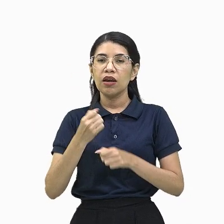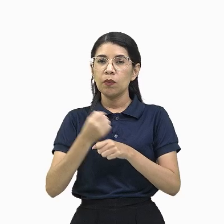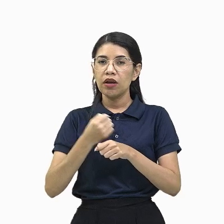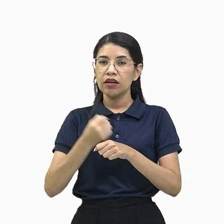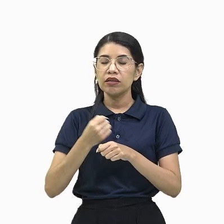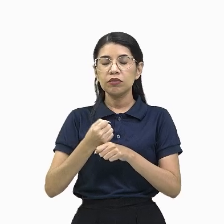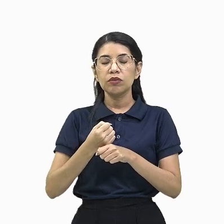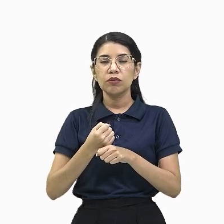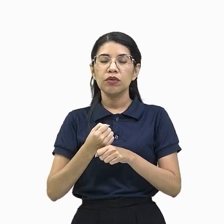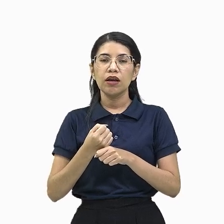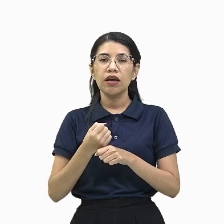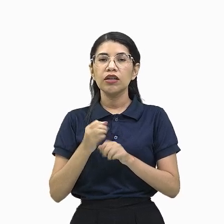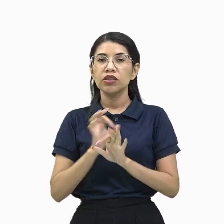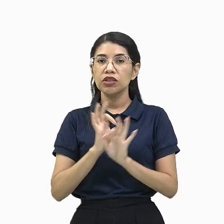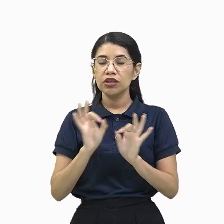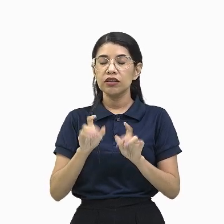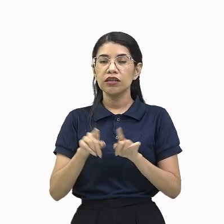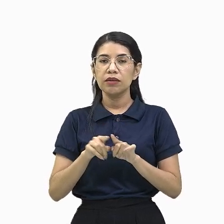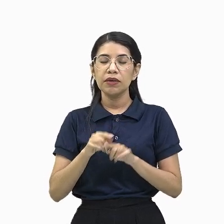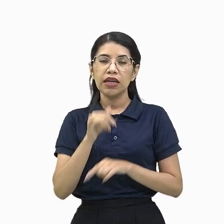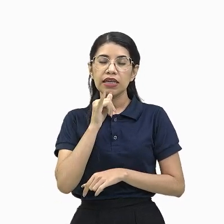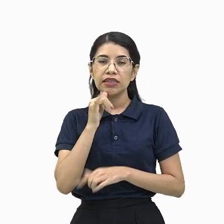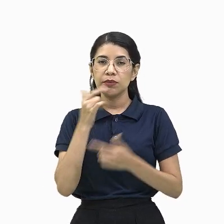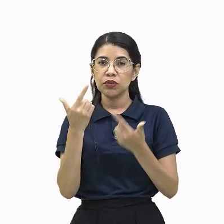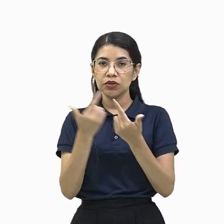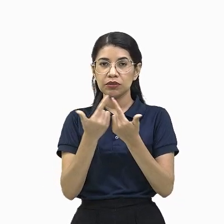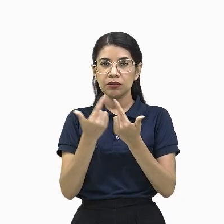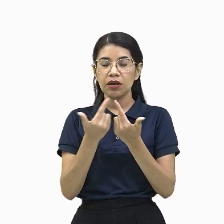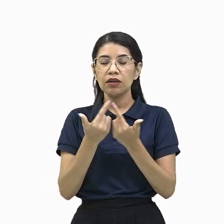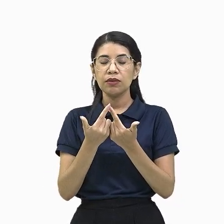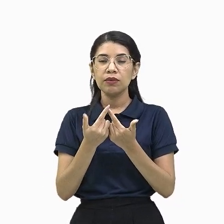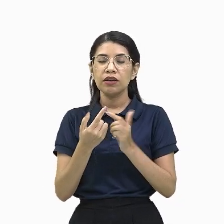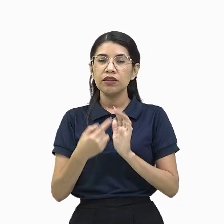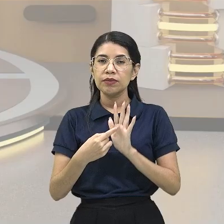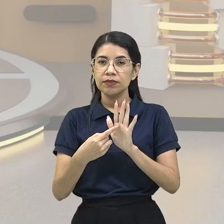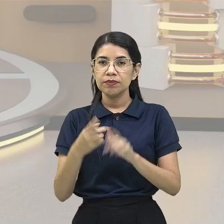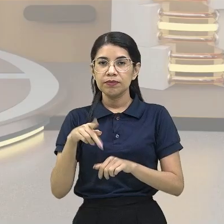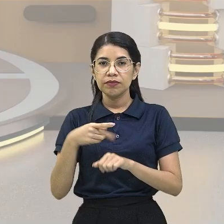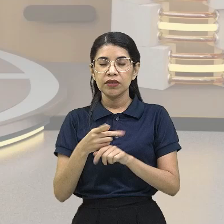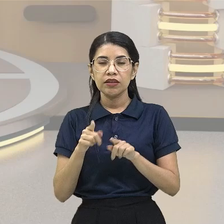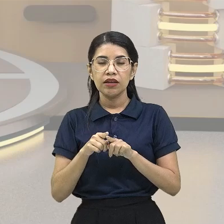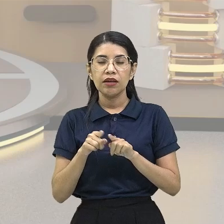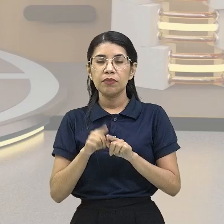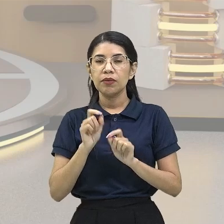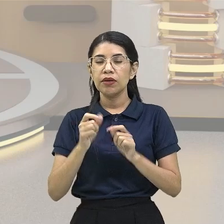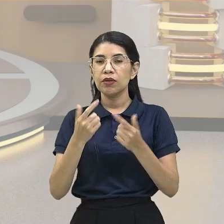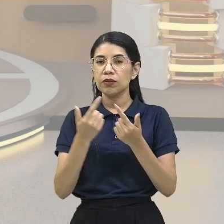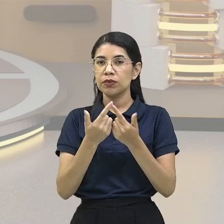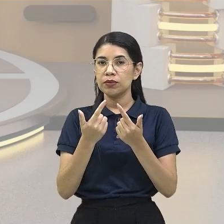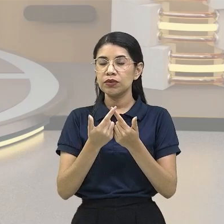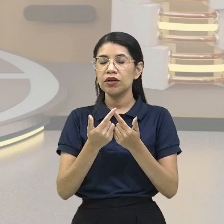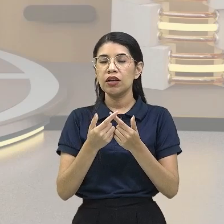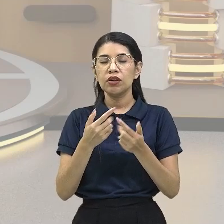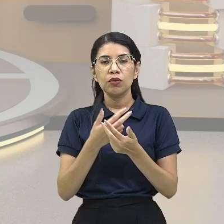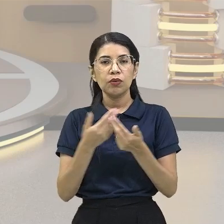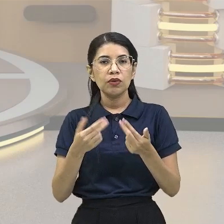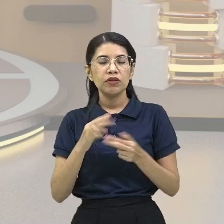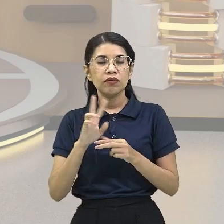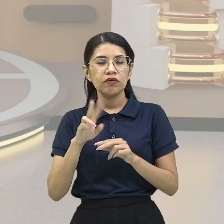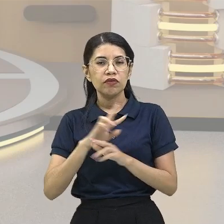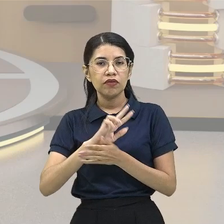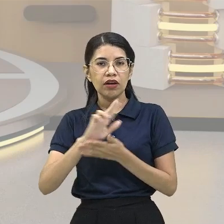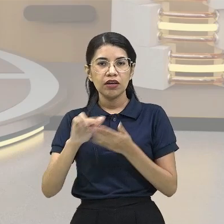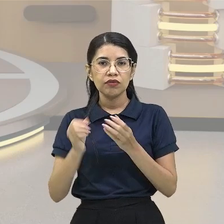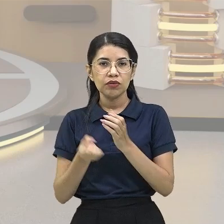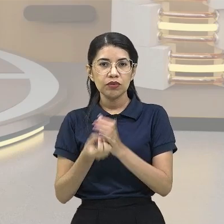o Teatro Amazonas, como nós vamos, por exemplo, verificar que não apenas o teatro, mas outras coisas também foram implementadas nesse